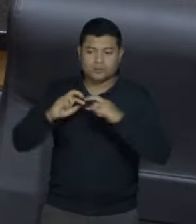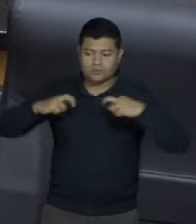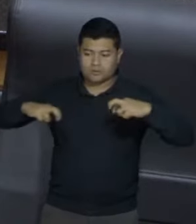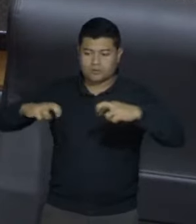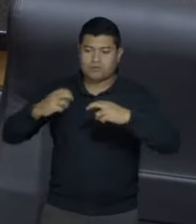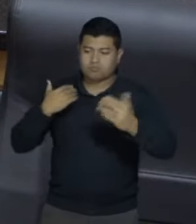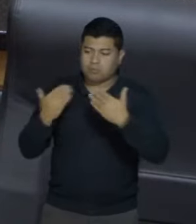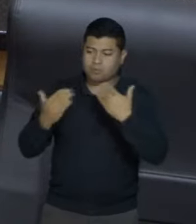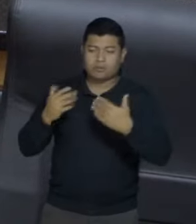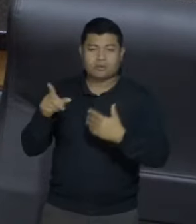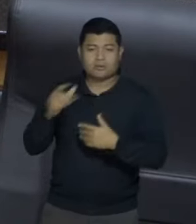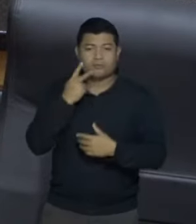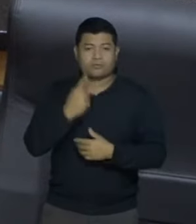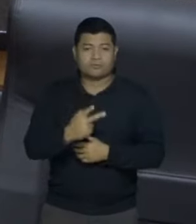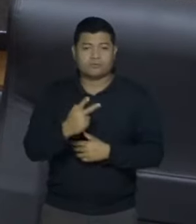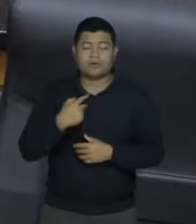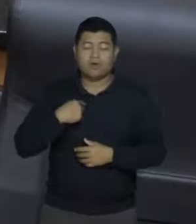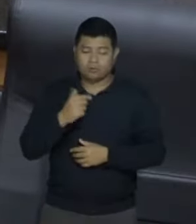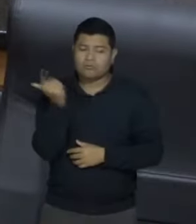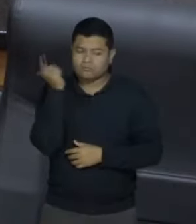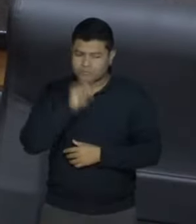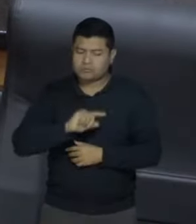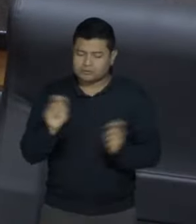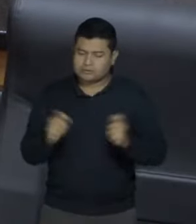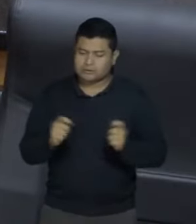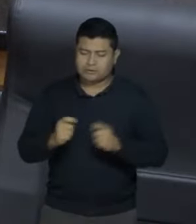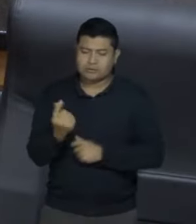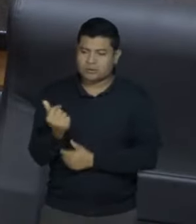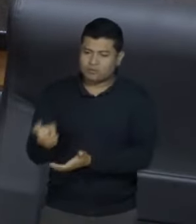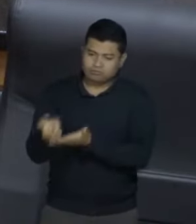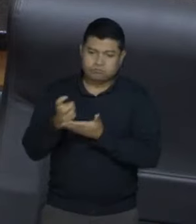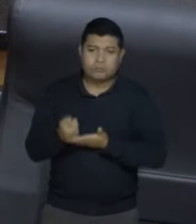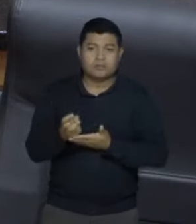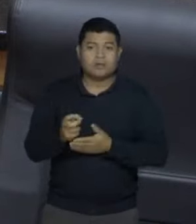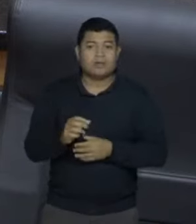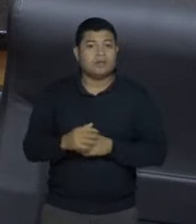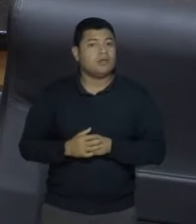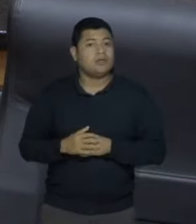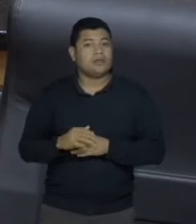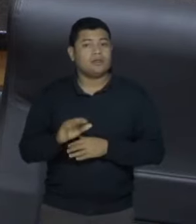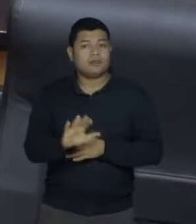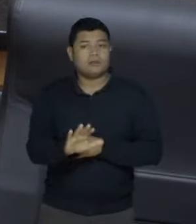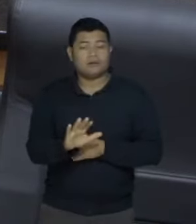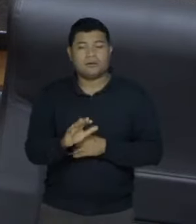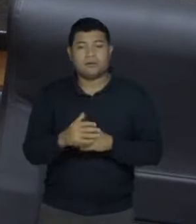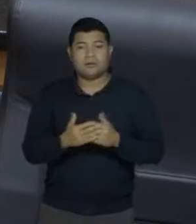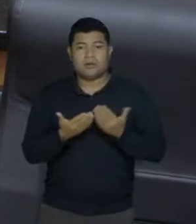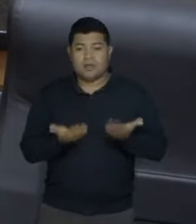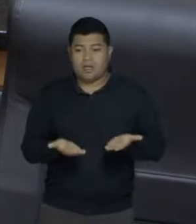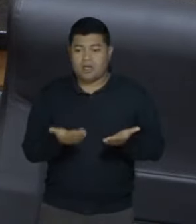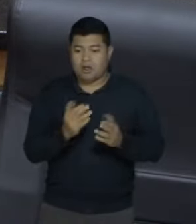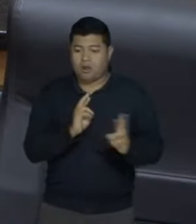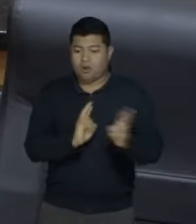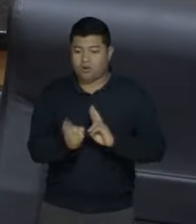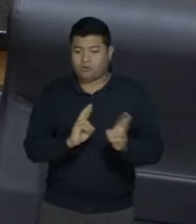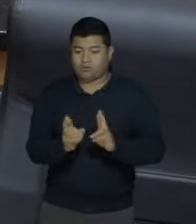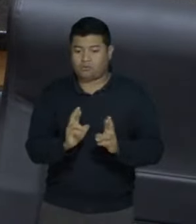conseguir esse recurso e vamos deixar as rodovias de Santa Catarina